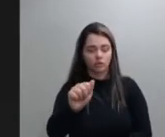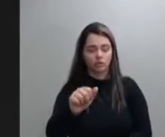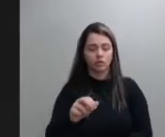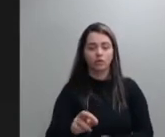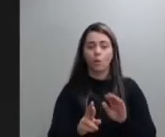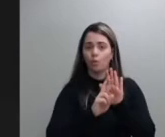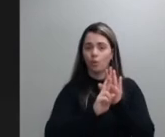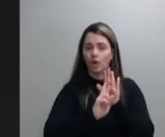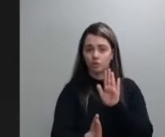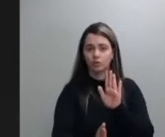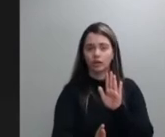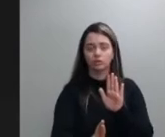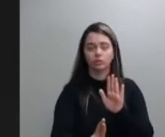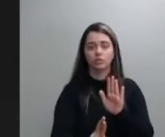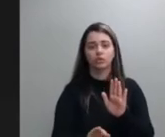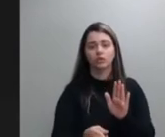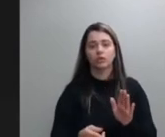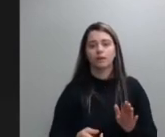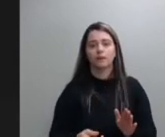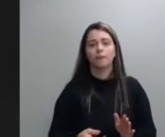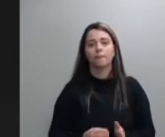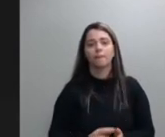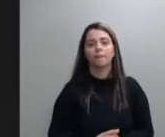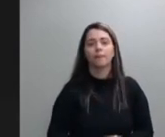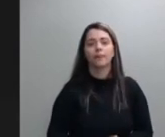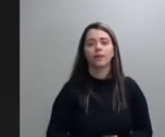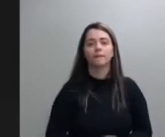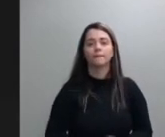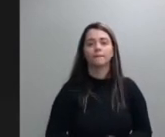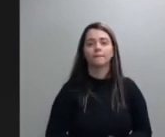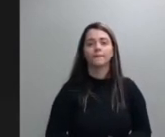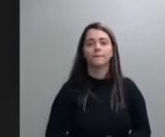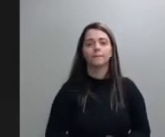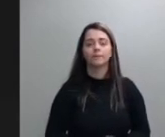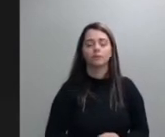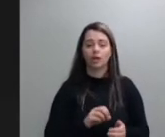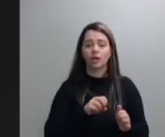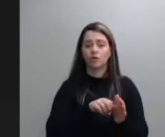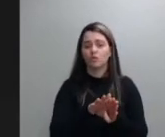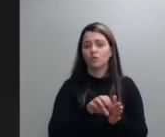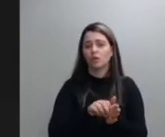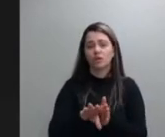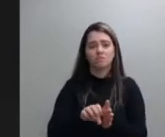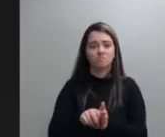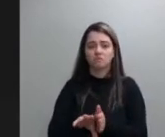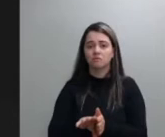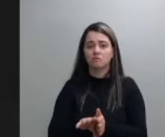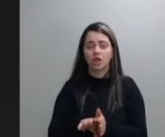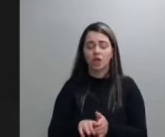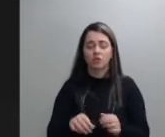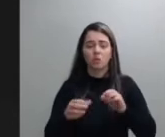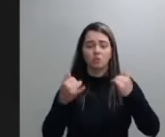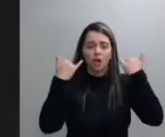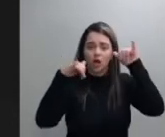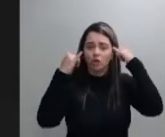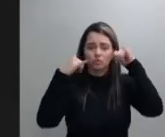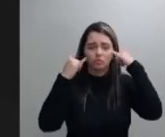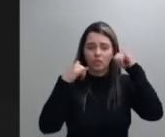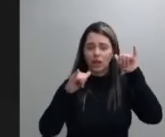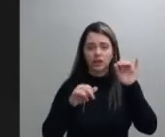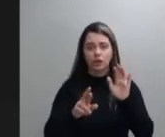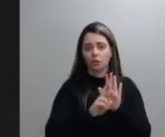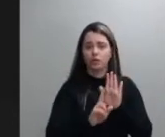correspondente prova motivo pelo qual a concessão da ordem seria inviável já que posterior à divulgação do resultado segundo